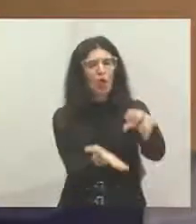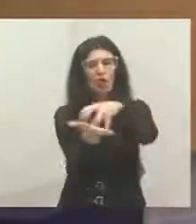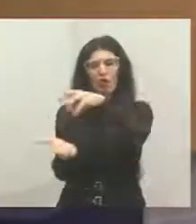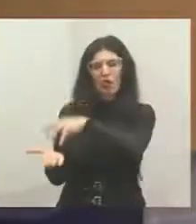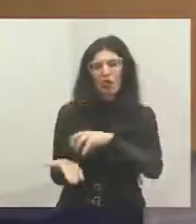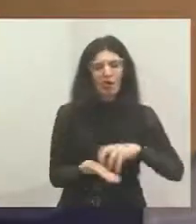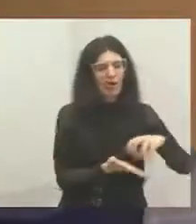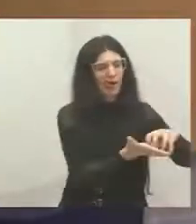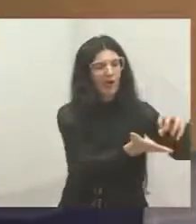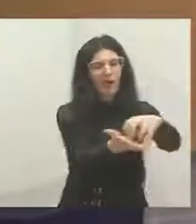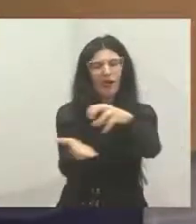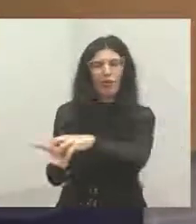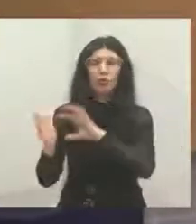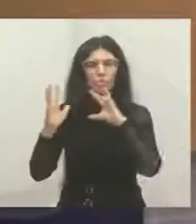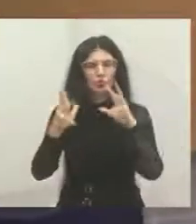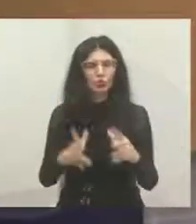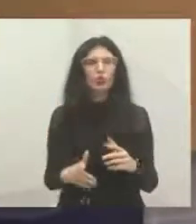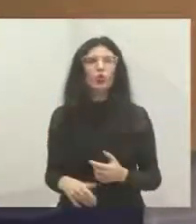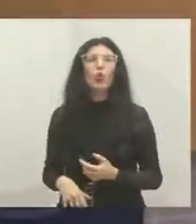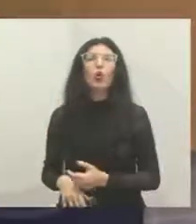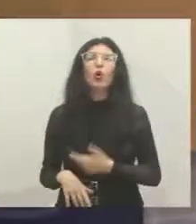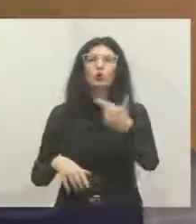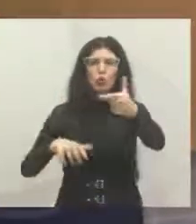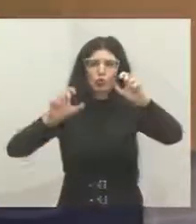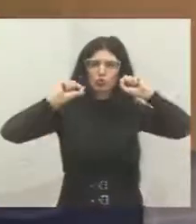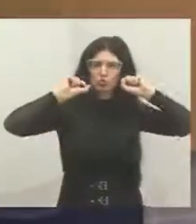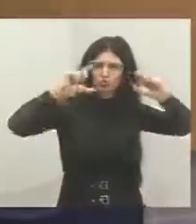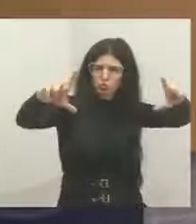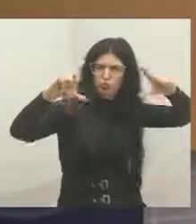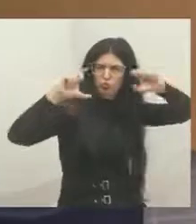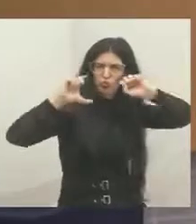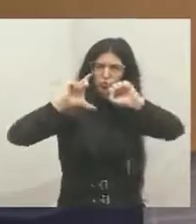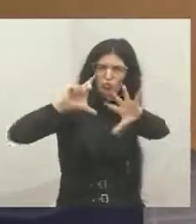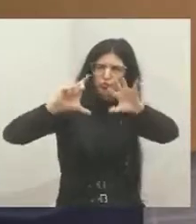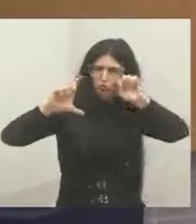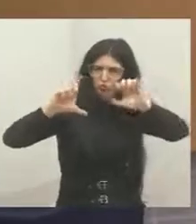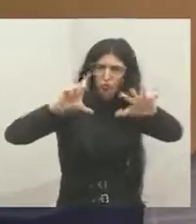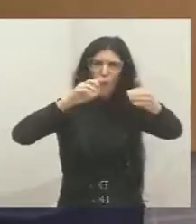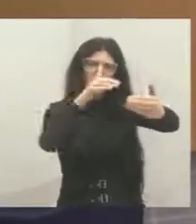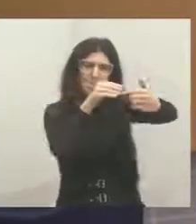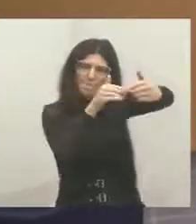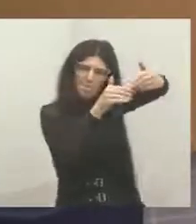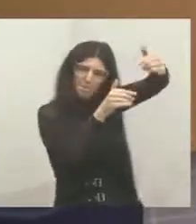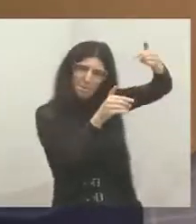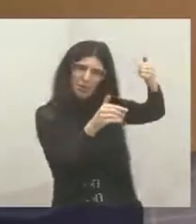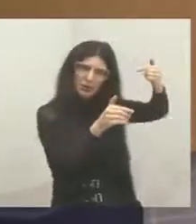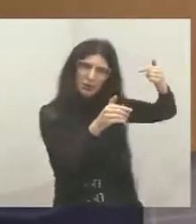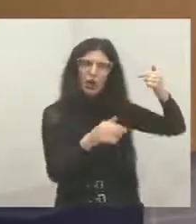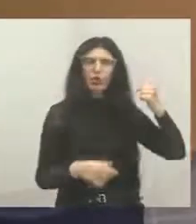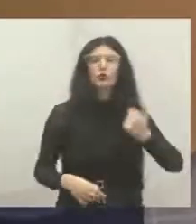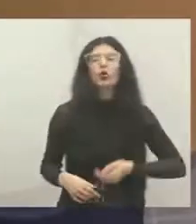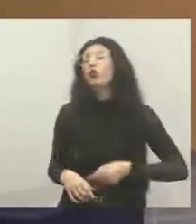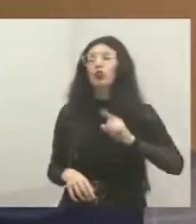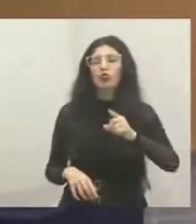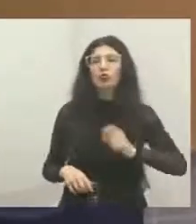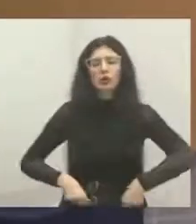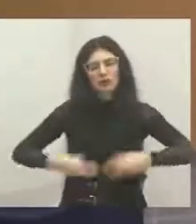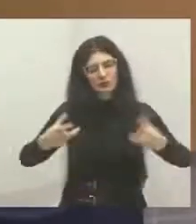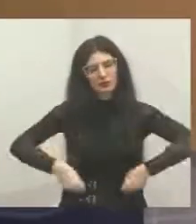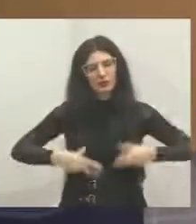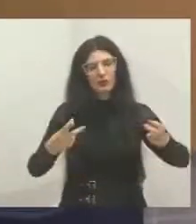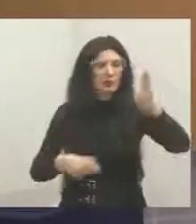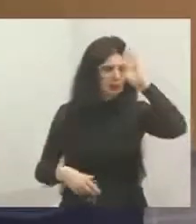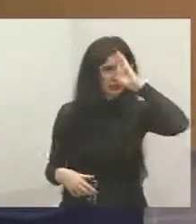você voltar 2 slides para trás, se pegar desse slide e retornar 2 slides, você vai ter as principais despesas por